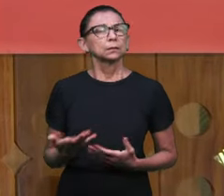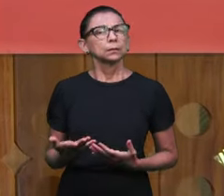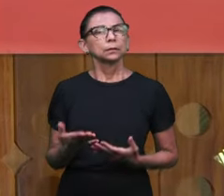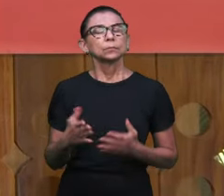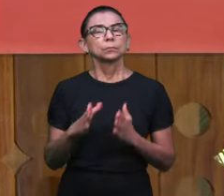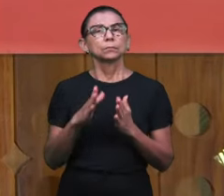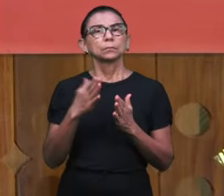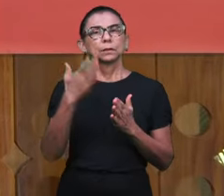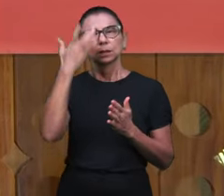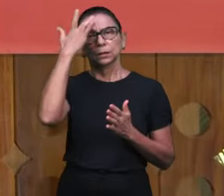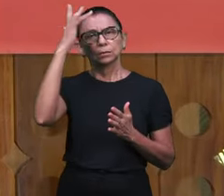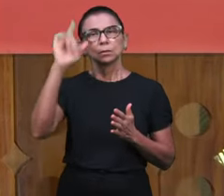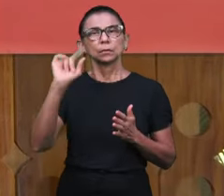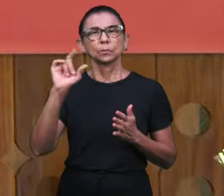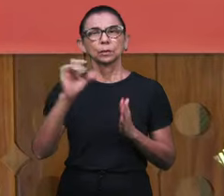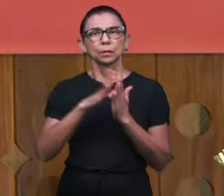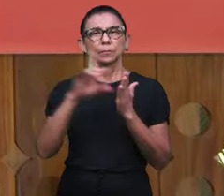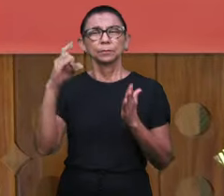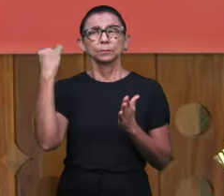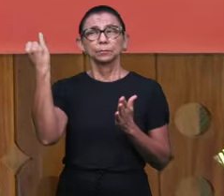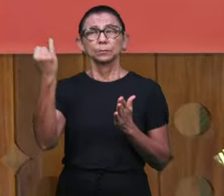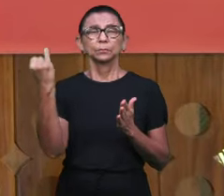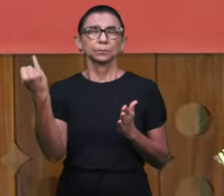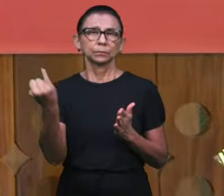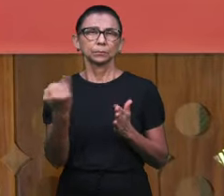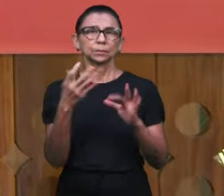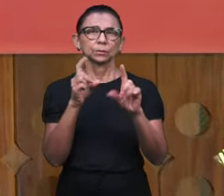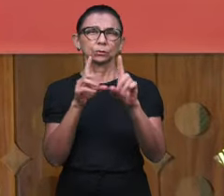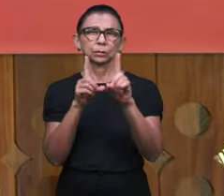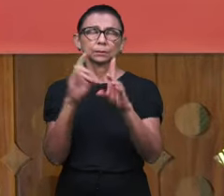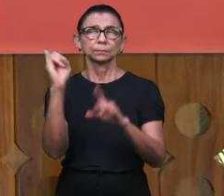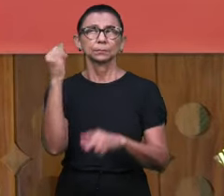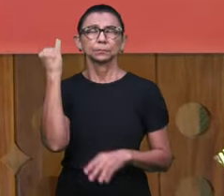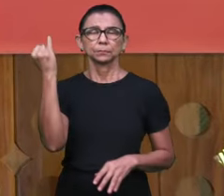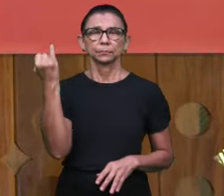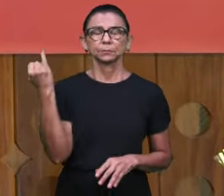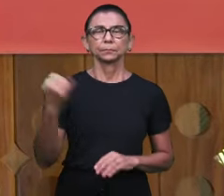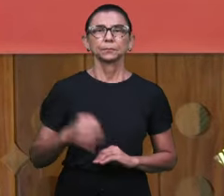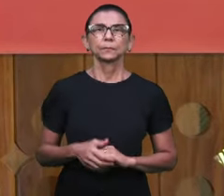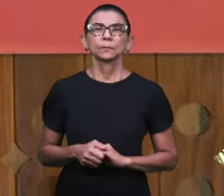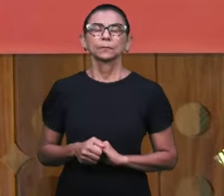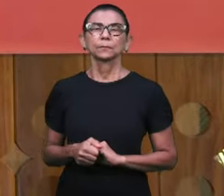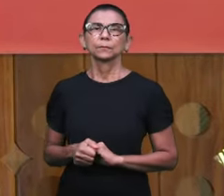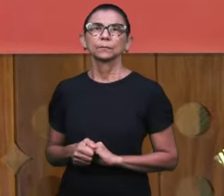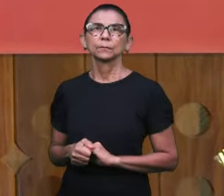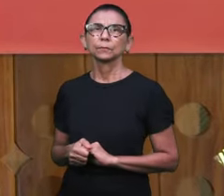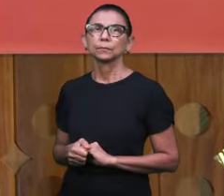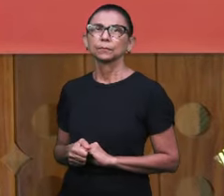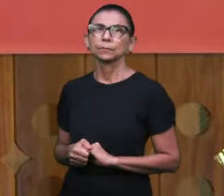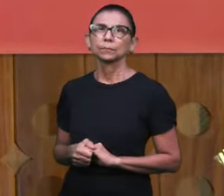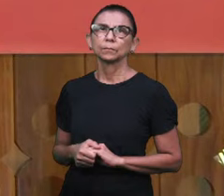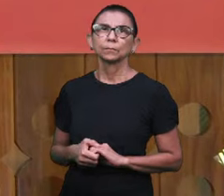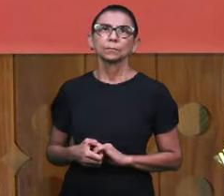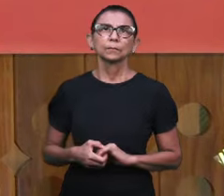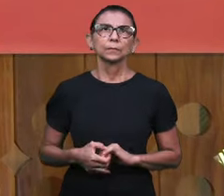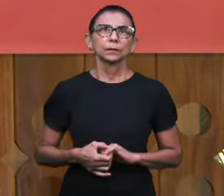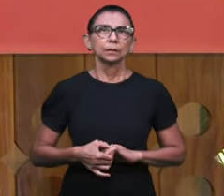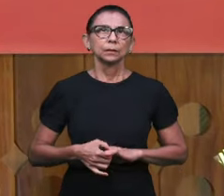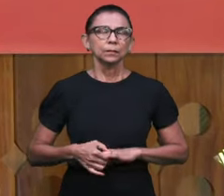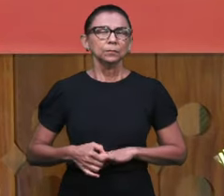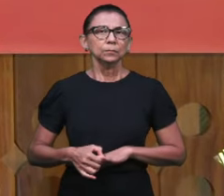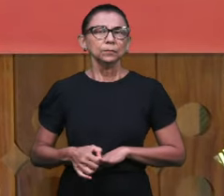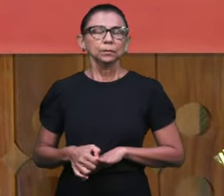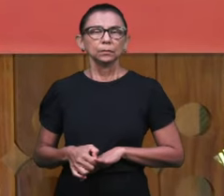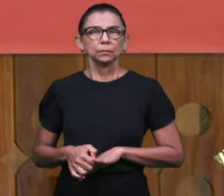para o momento que estamos vivendo. Os irmãos estão vendo, nós estamos aqui em Cantares, entrando um grupo novo, está nos